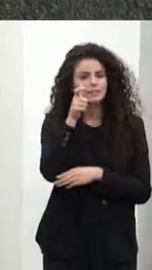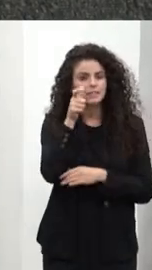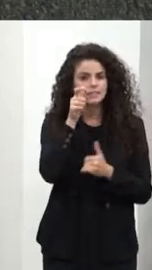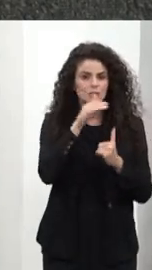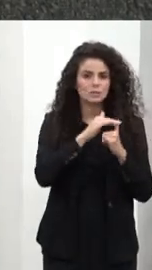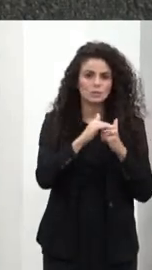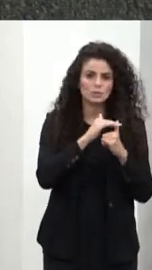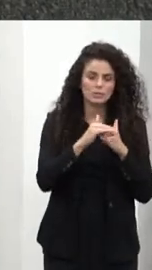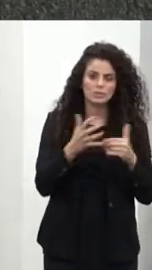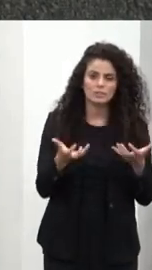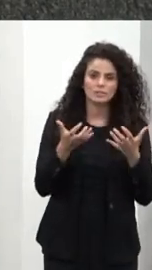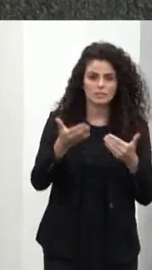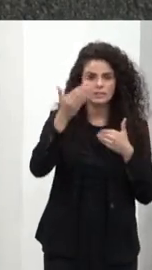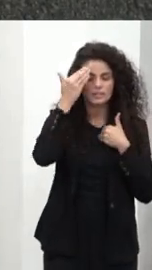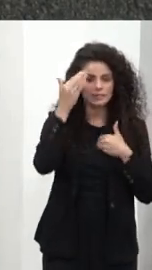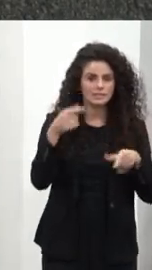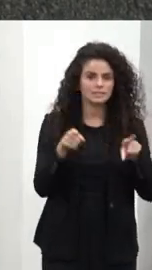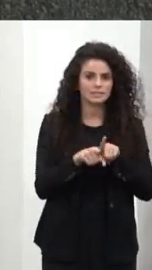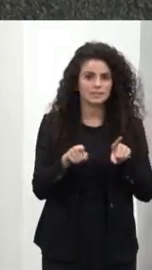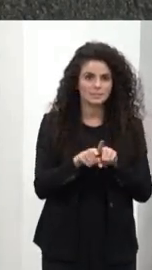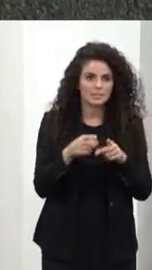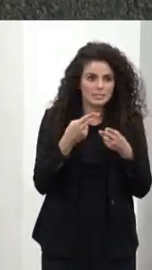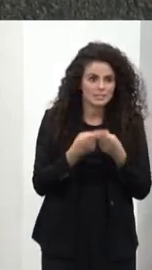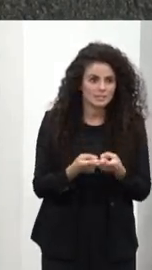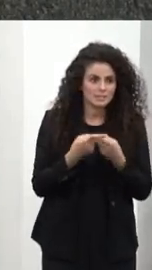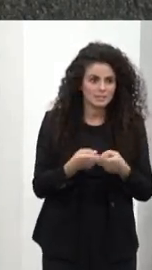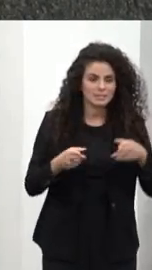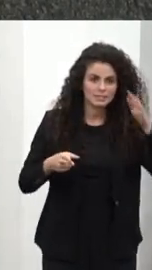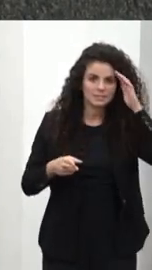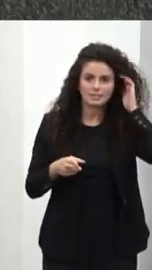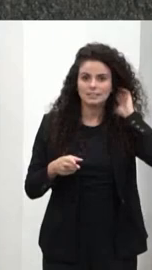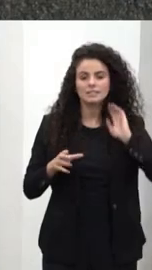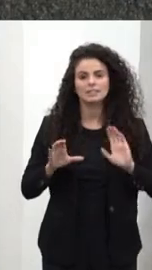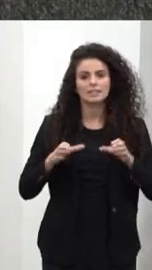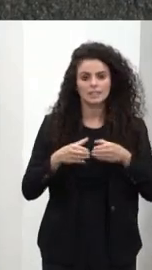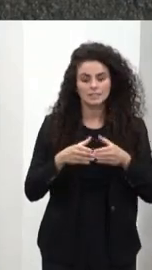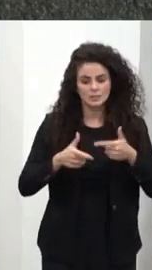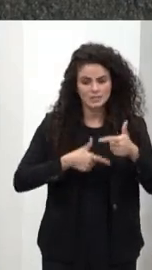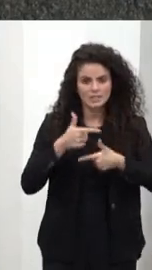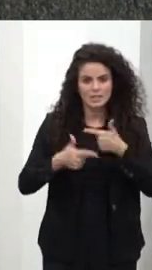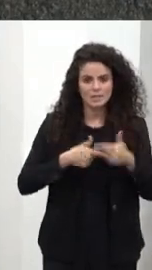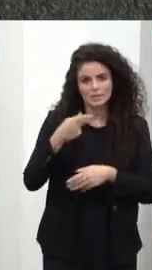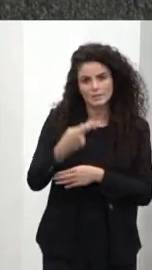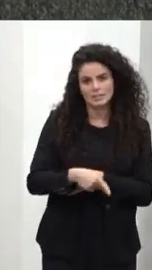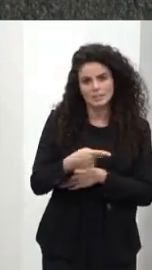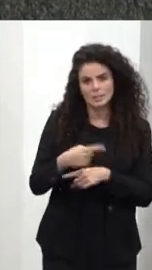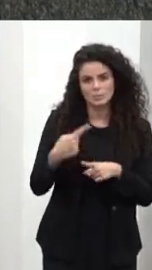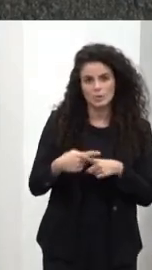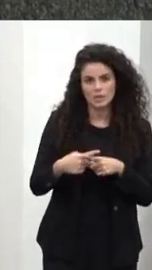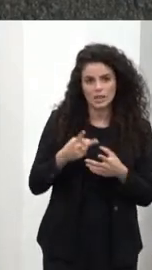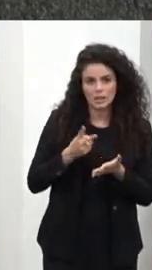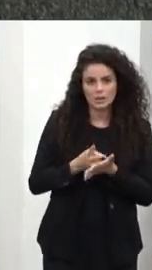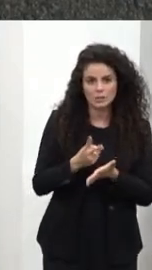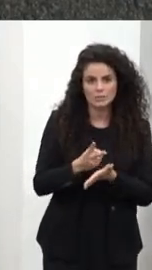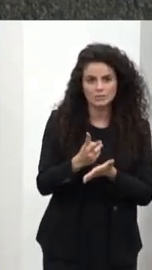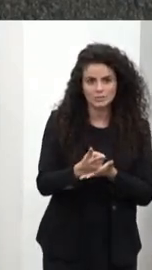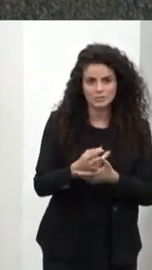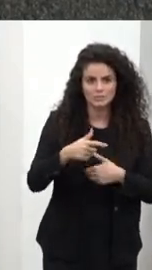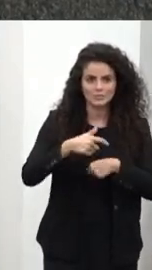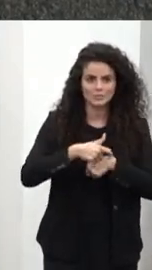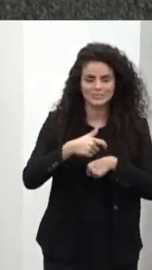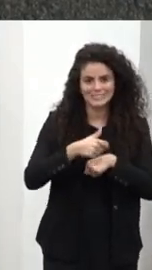YouTube quero agradecer a paciência da equipe que de servidores da casa por poder estender um pouco mais